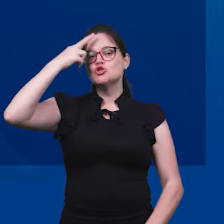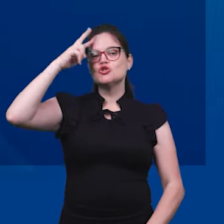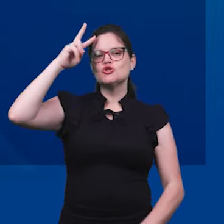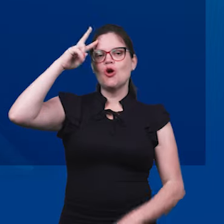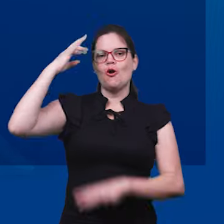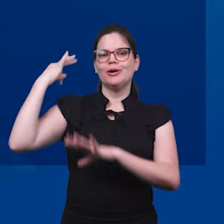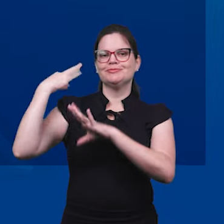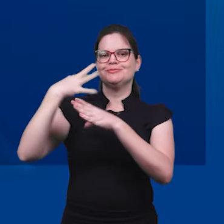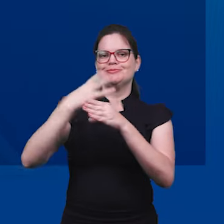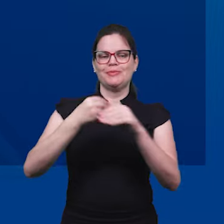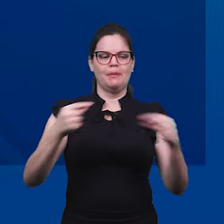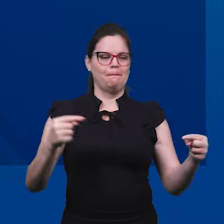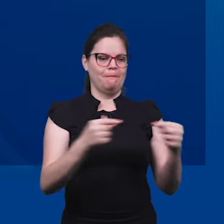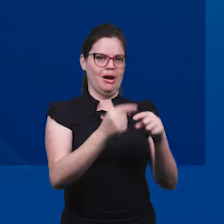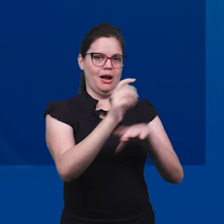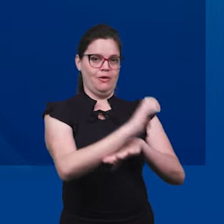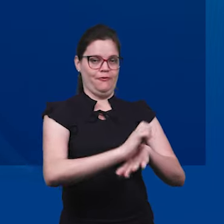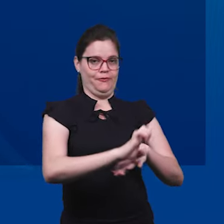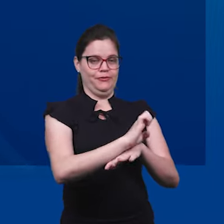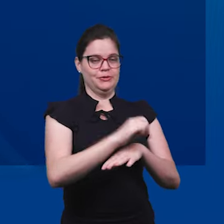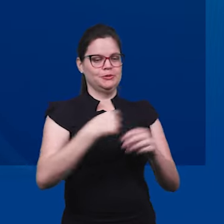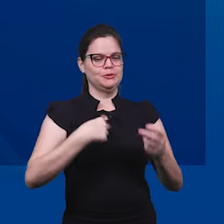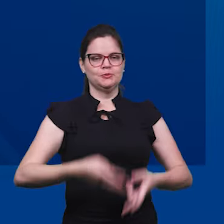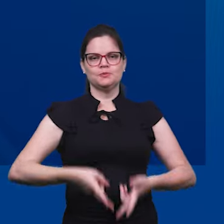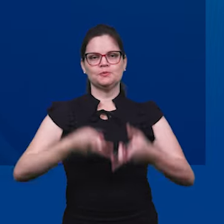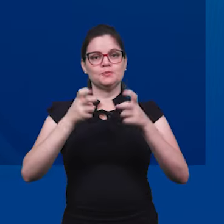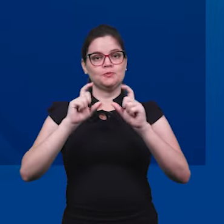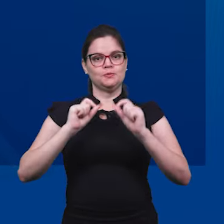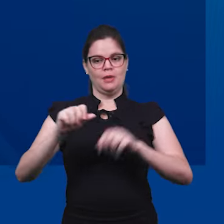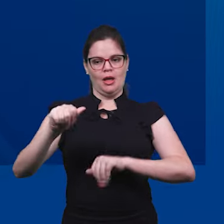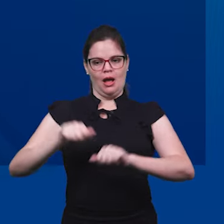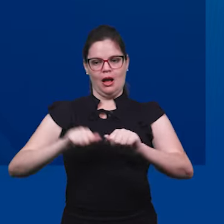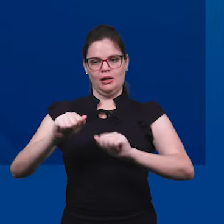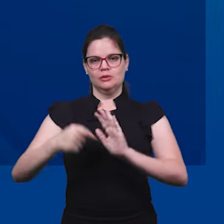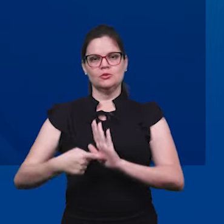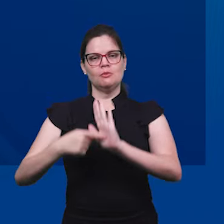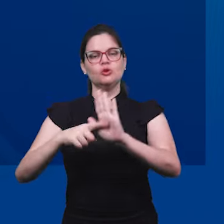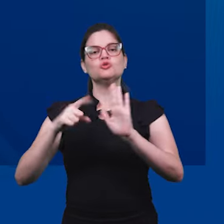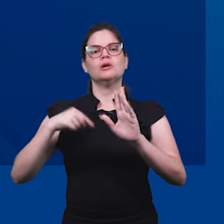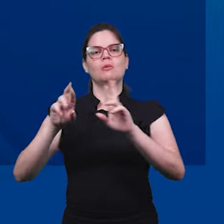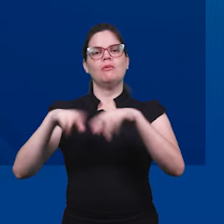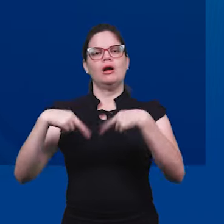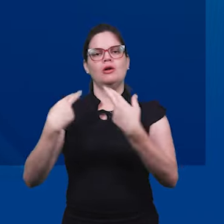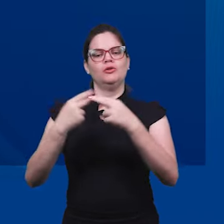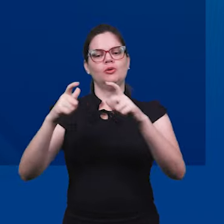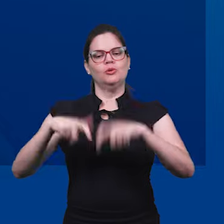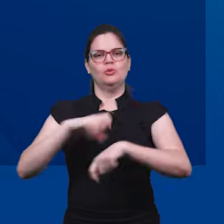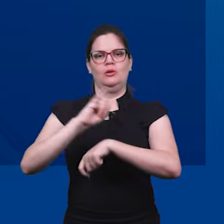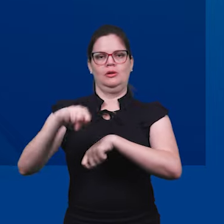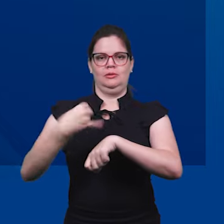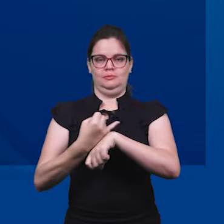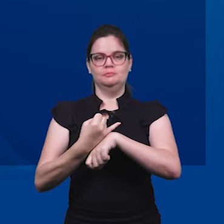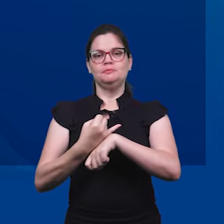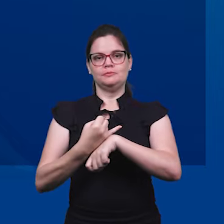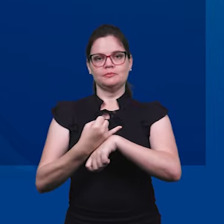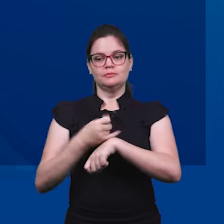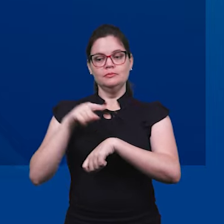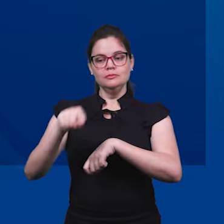igreja de Éfeso, nós podemos observar que ali no momento estava ocorrendo o Concílio de Jerusalém. E